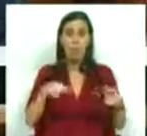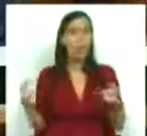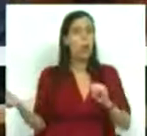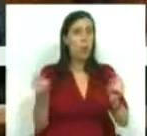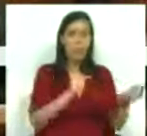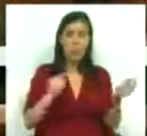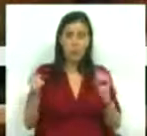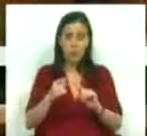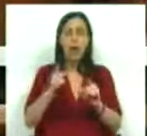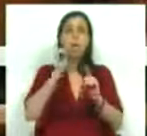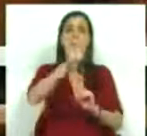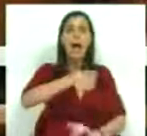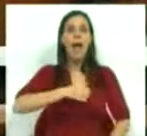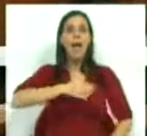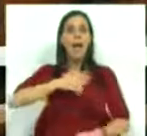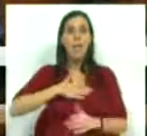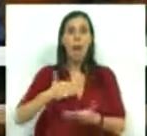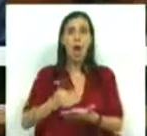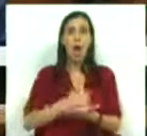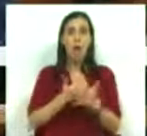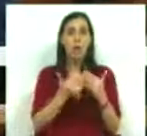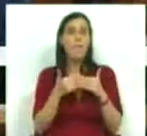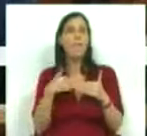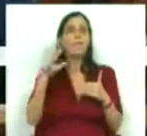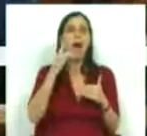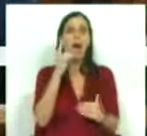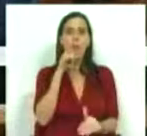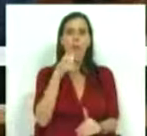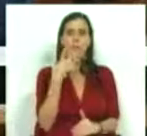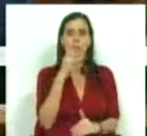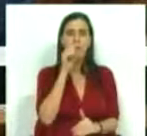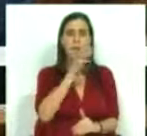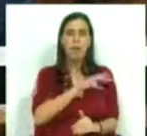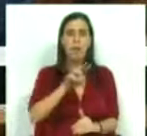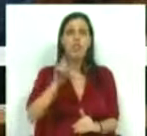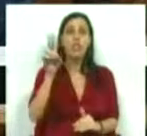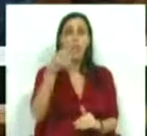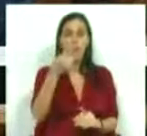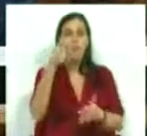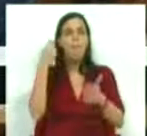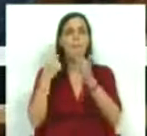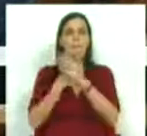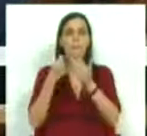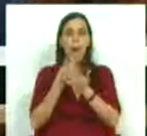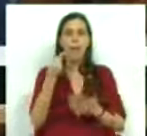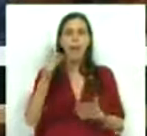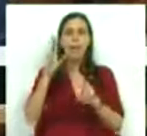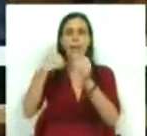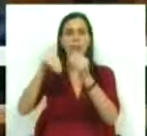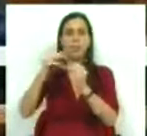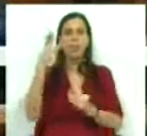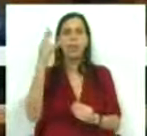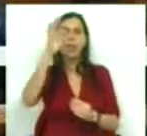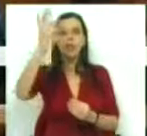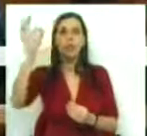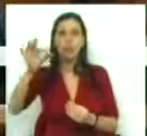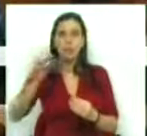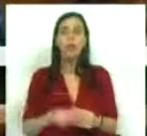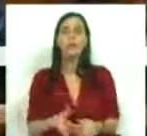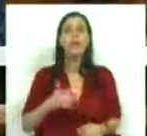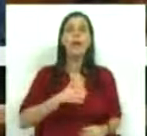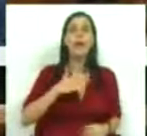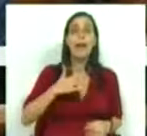debate, de sujeitar as empresas com lucros superiores a 1,5 milhões de euros ao pagamento de uma taxa adicional de 3%